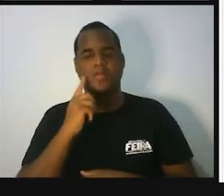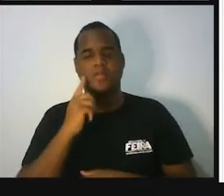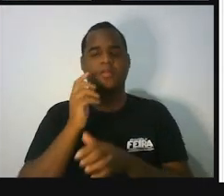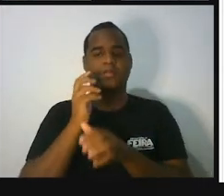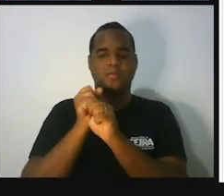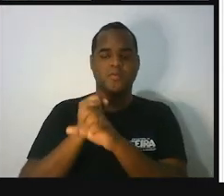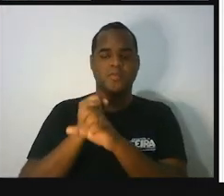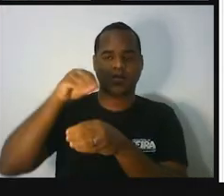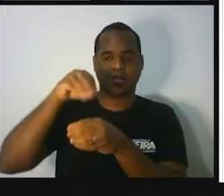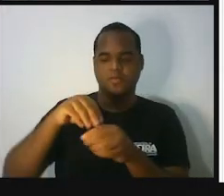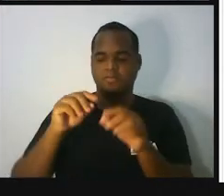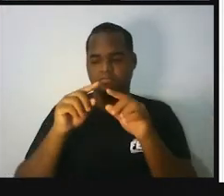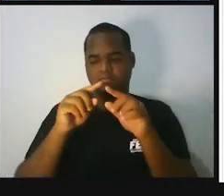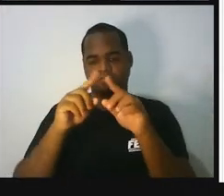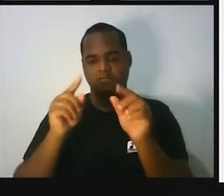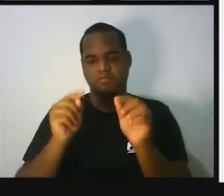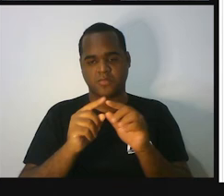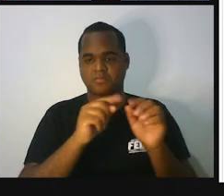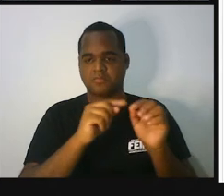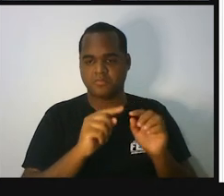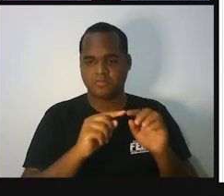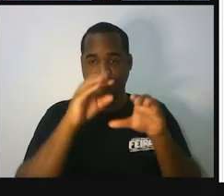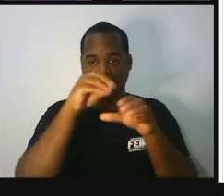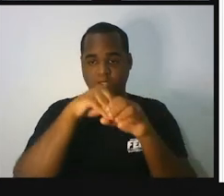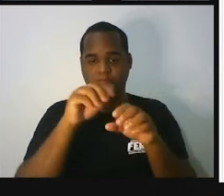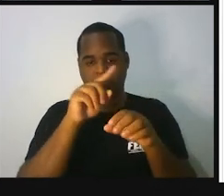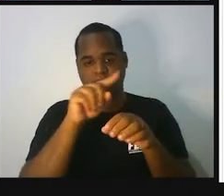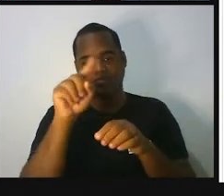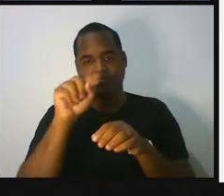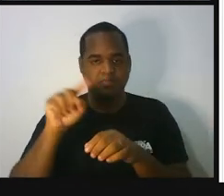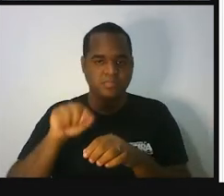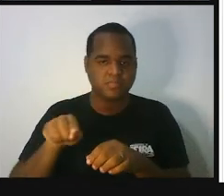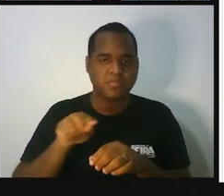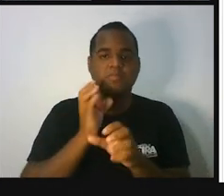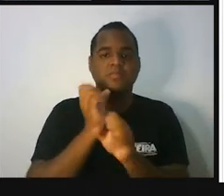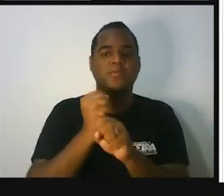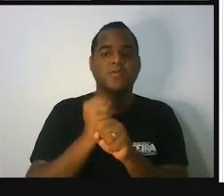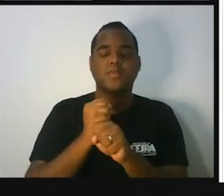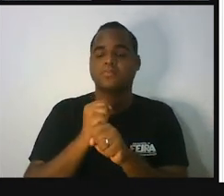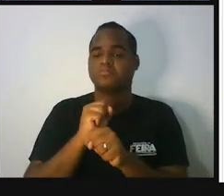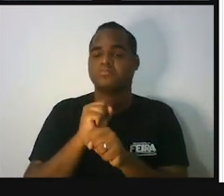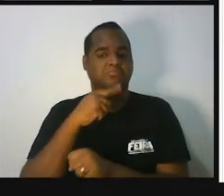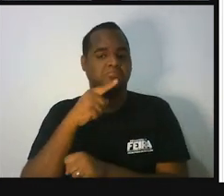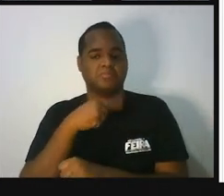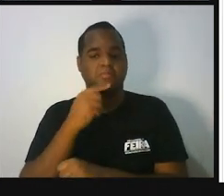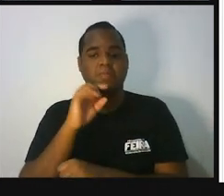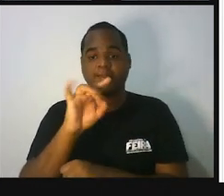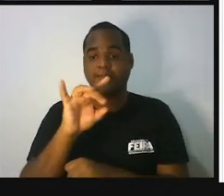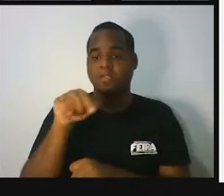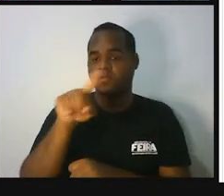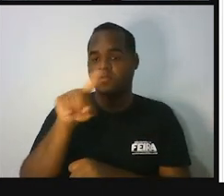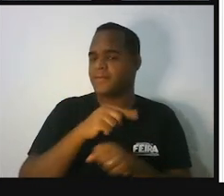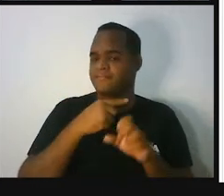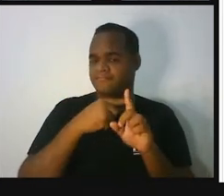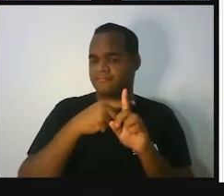ângulos internos. E que a gente só soubesse que quando a gente somasse,